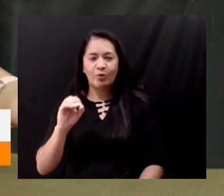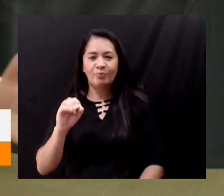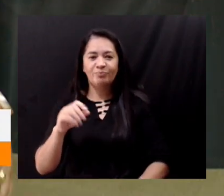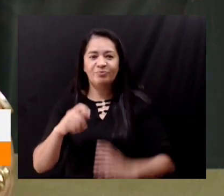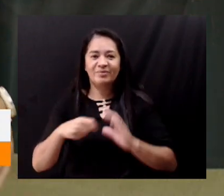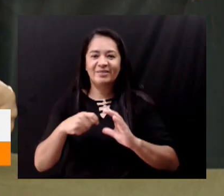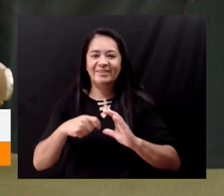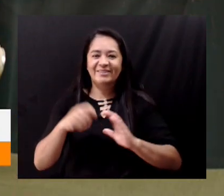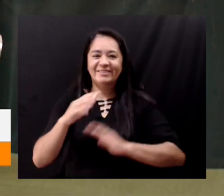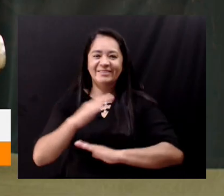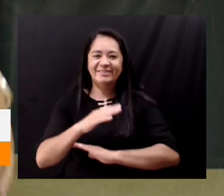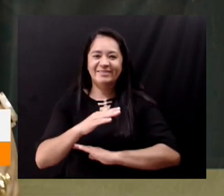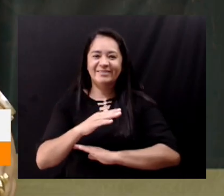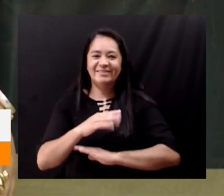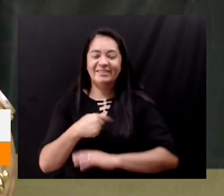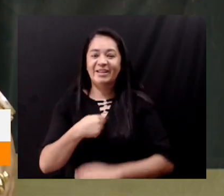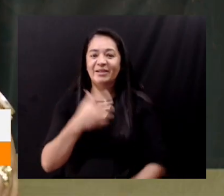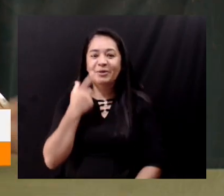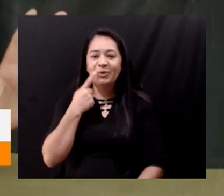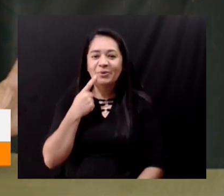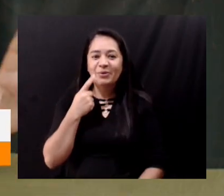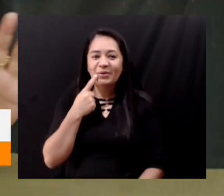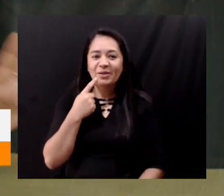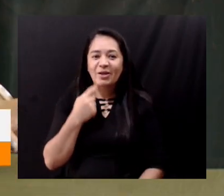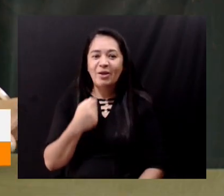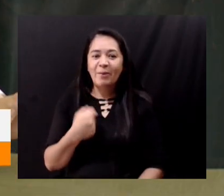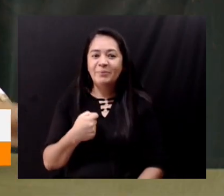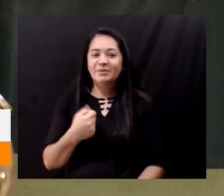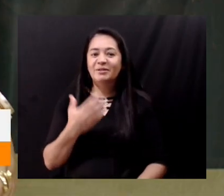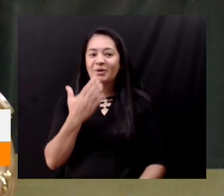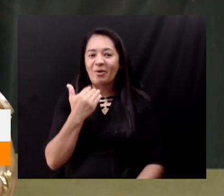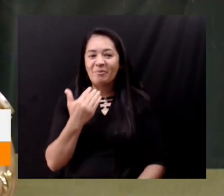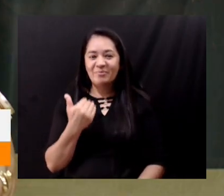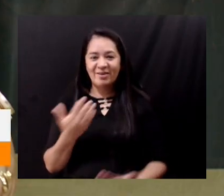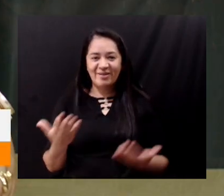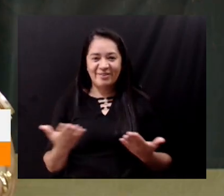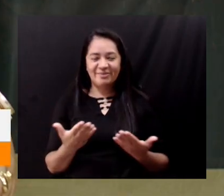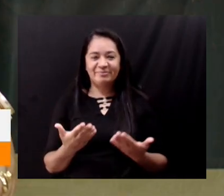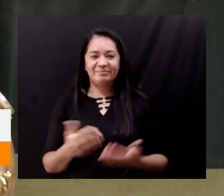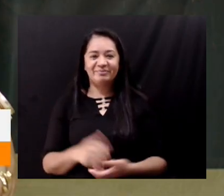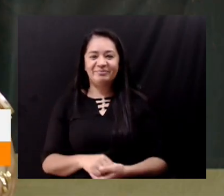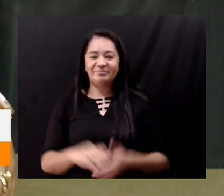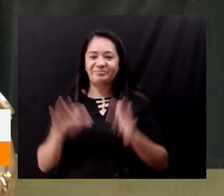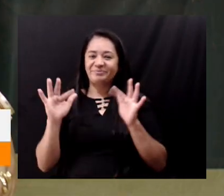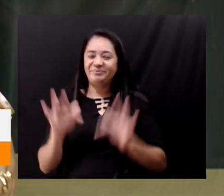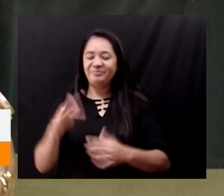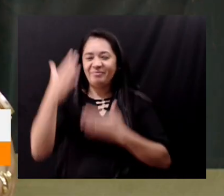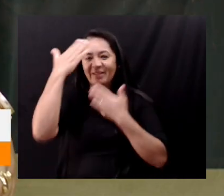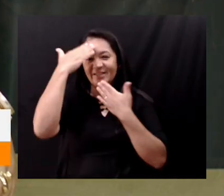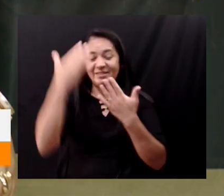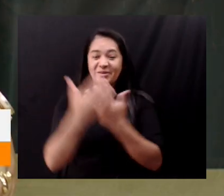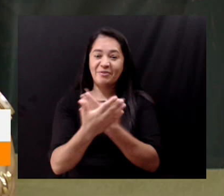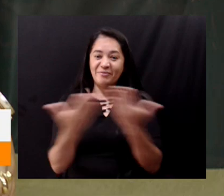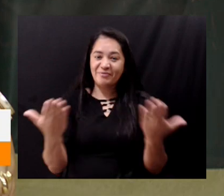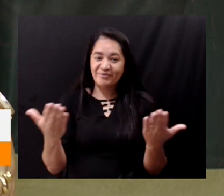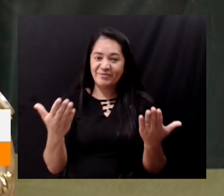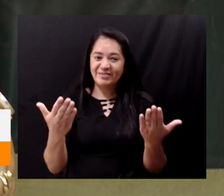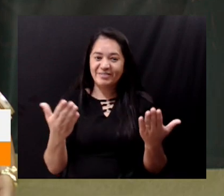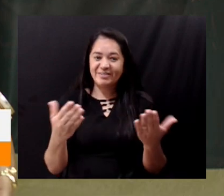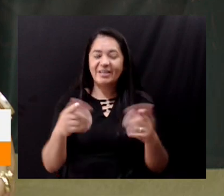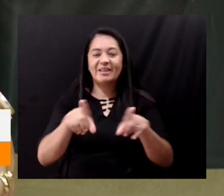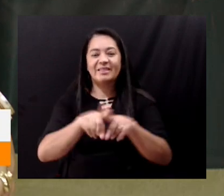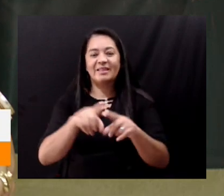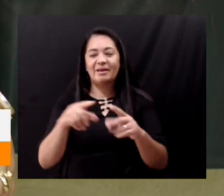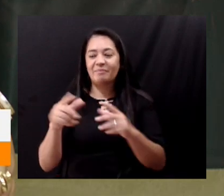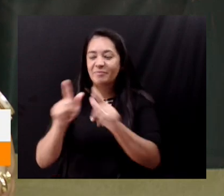Eu tô desse jeito, enquanto eu não comer agora eu não vou sossegar. Ó, vamos encerrando por aqui, agradecendo você que tá aí do outro lado, agradecendo a nossa produção.